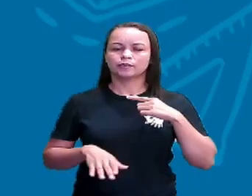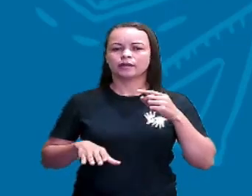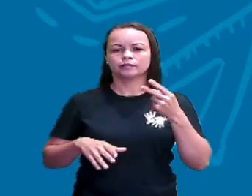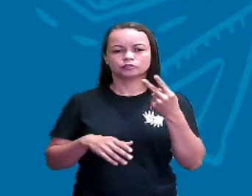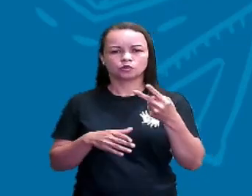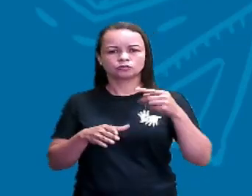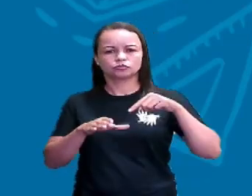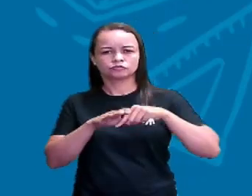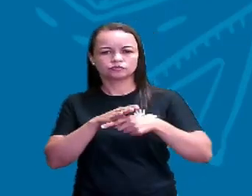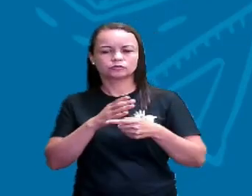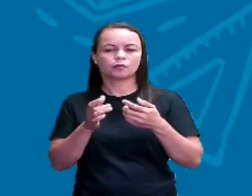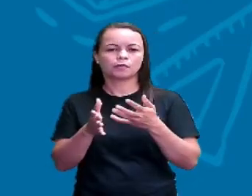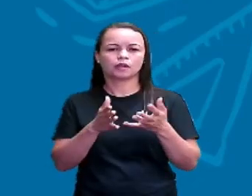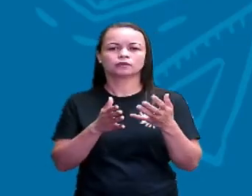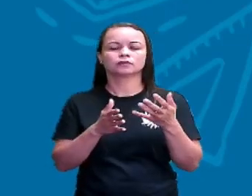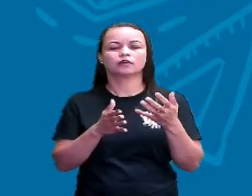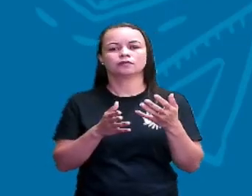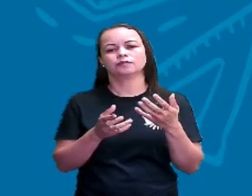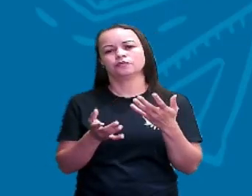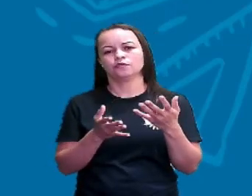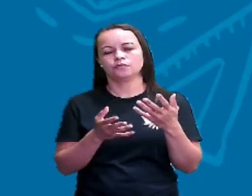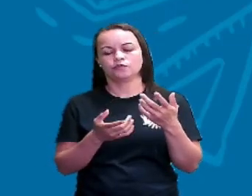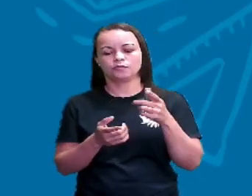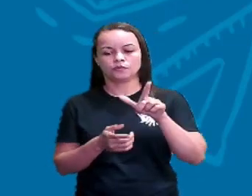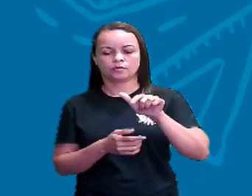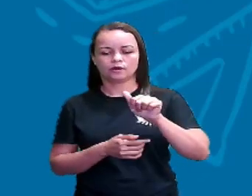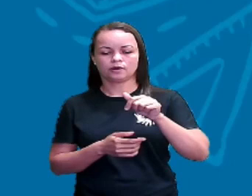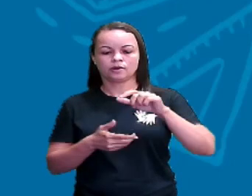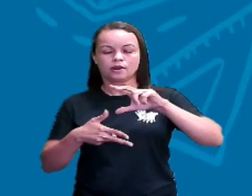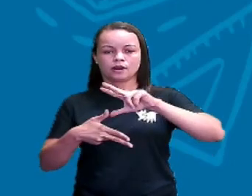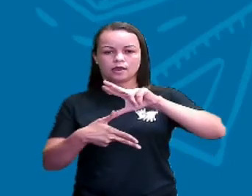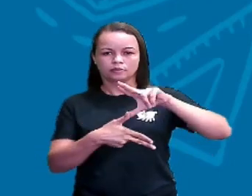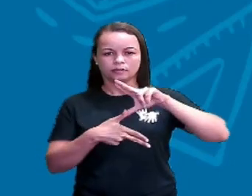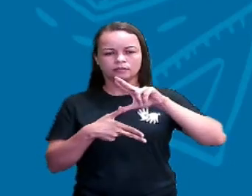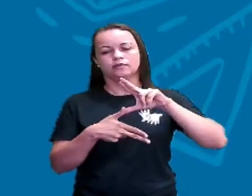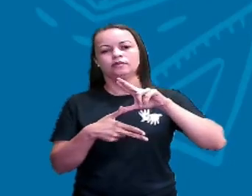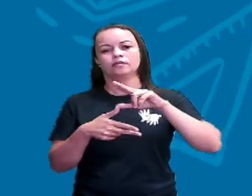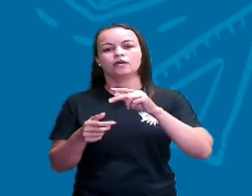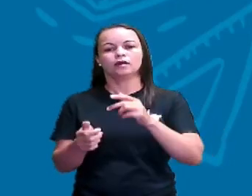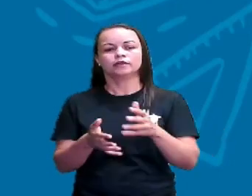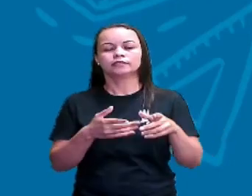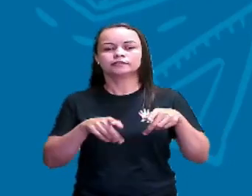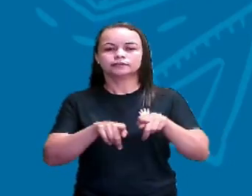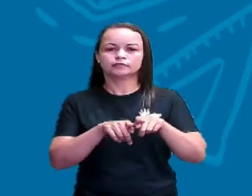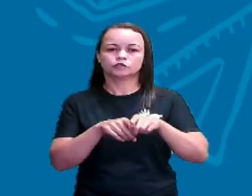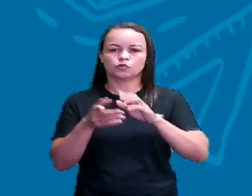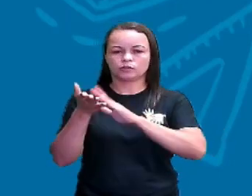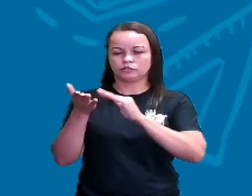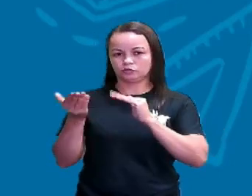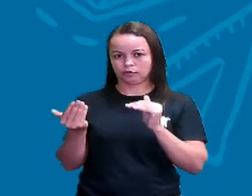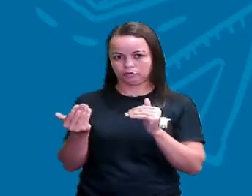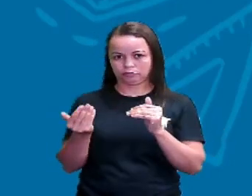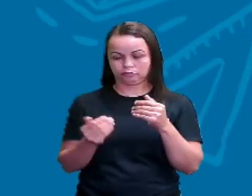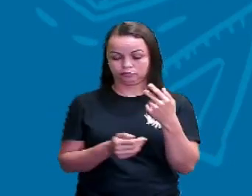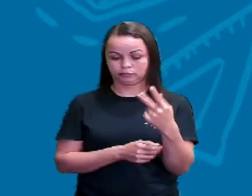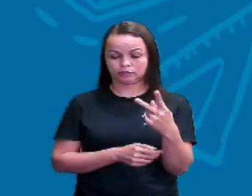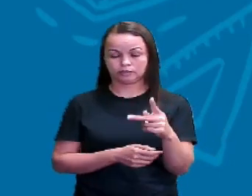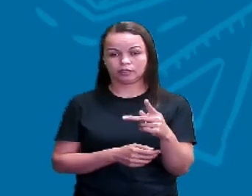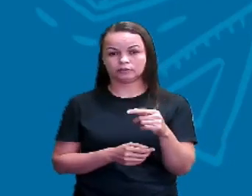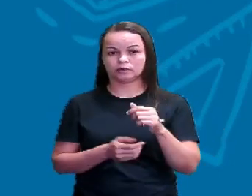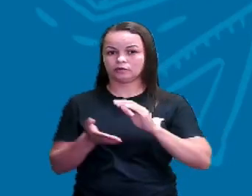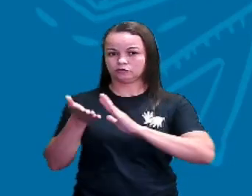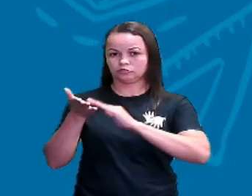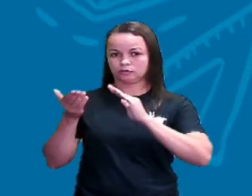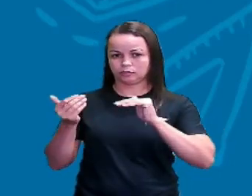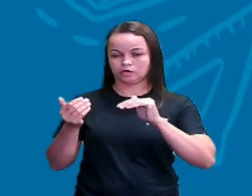vosseu, o latino-americano e o espanhol, que nesse caso a gente está se referindo à